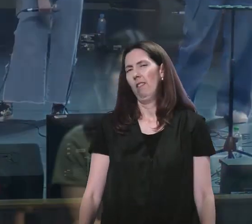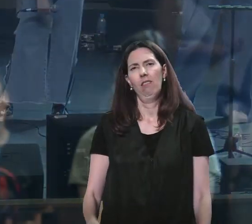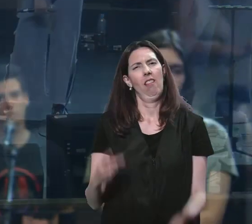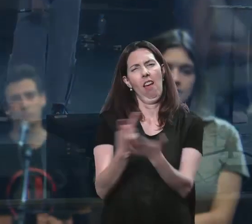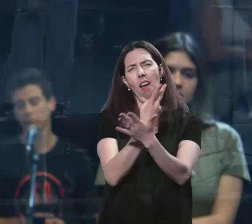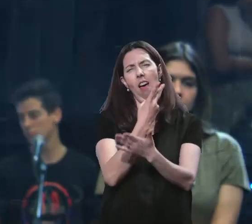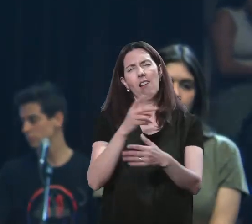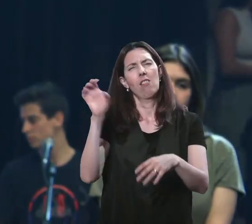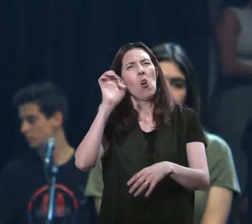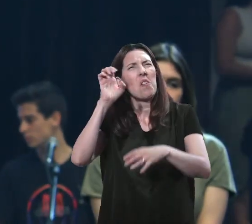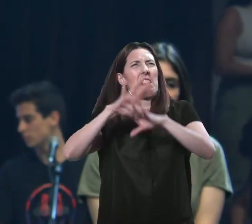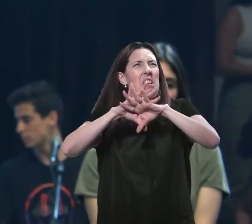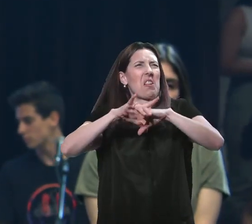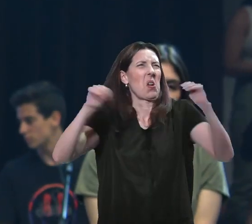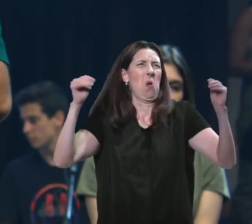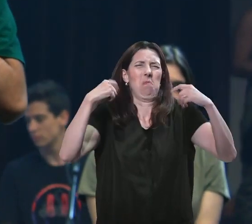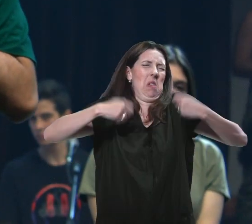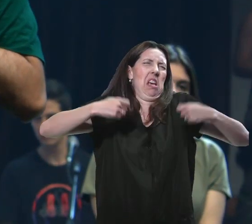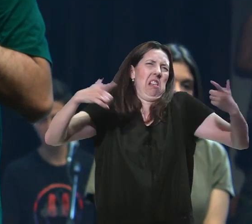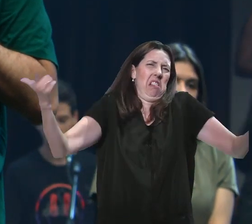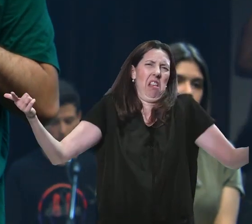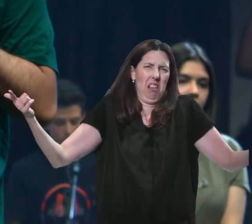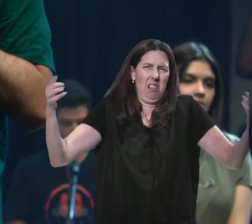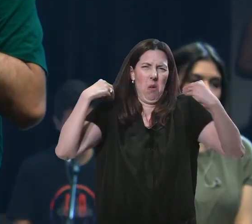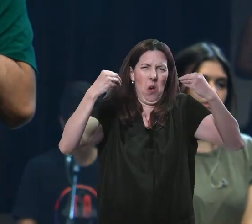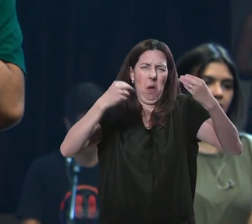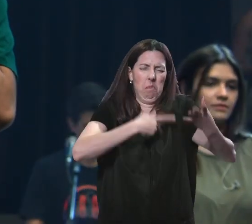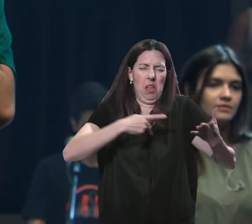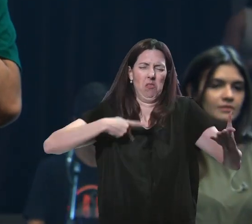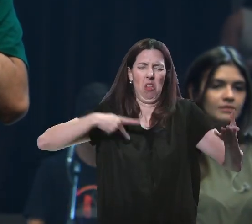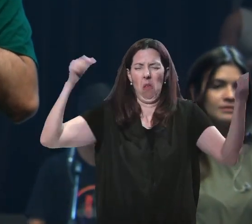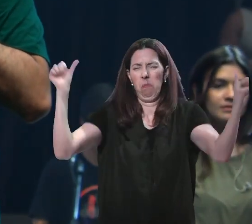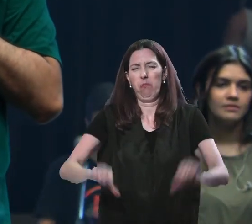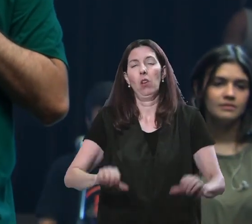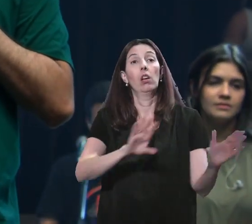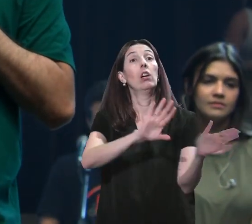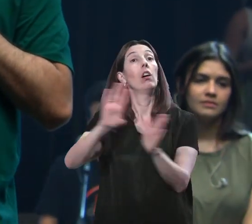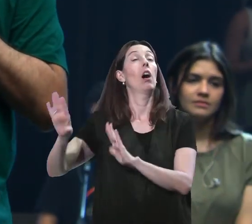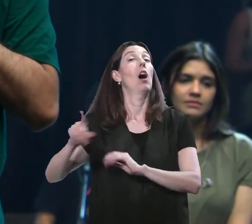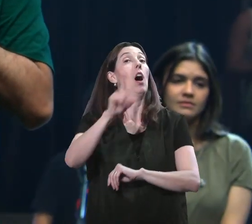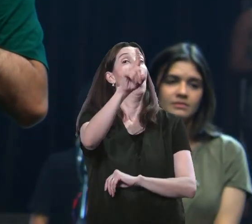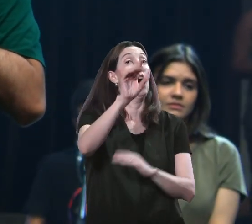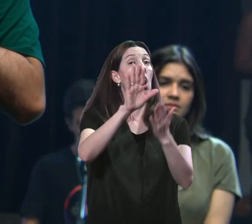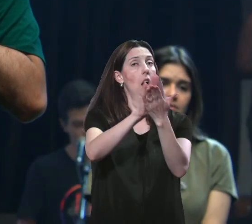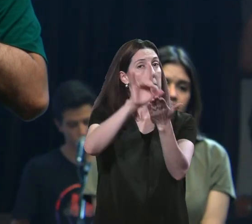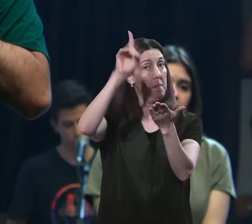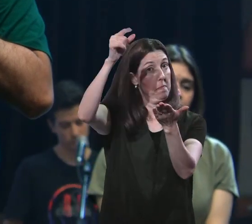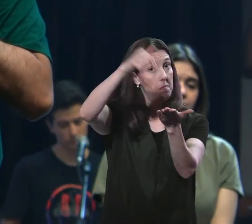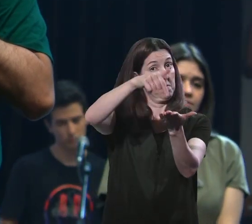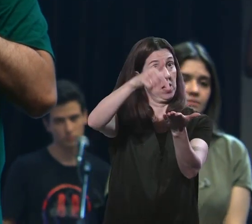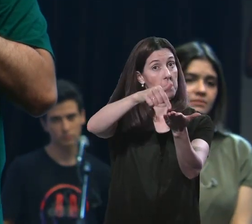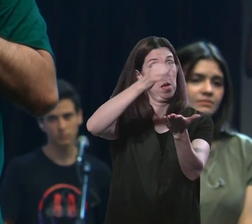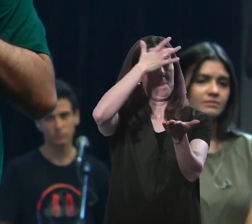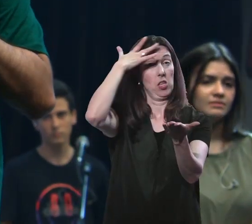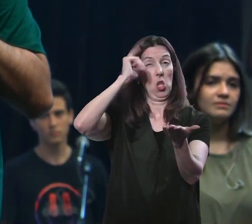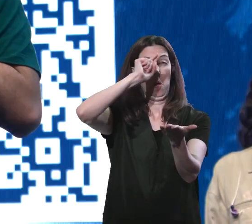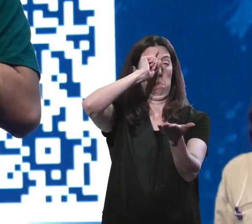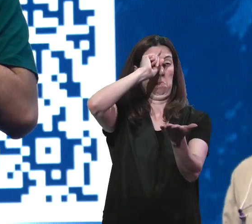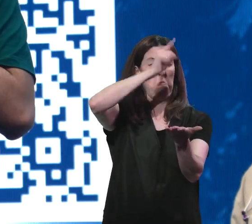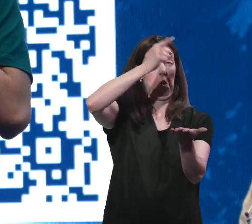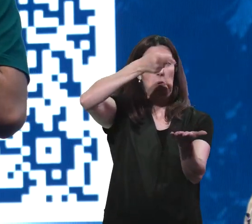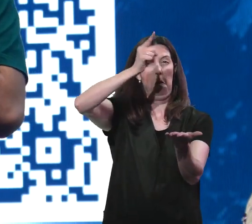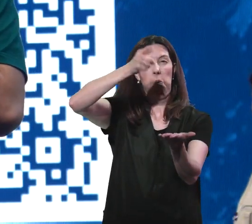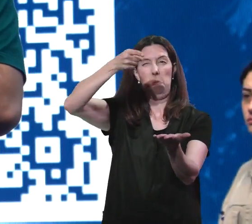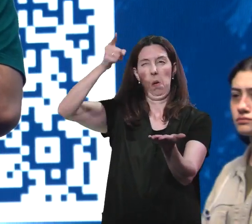A palavra de Deus não é um ditador dizendo faça isso, ou eu